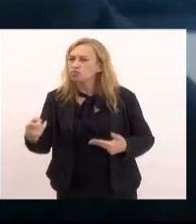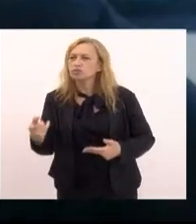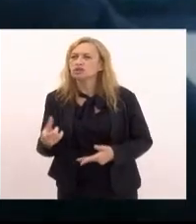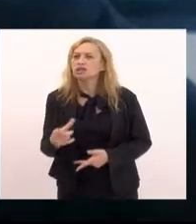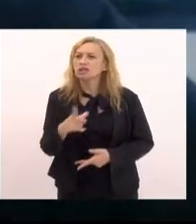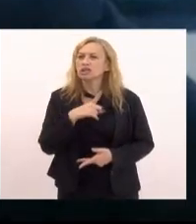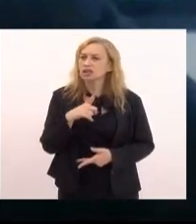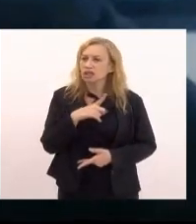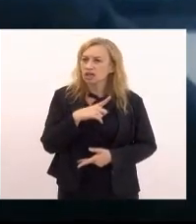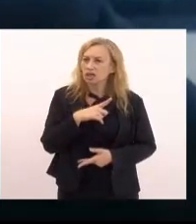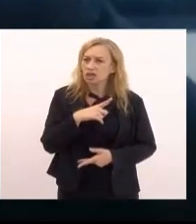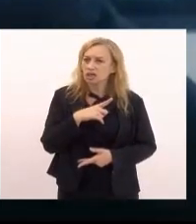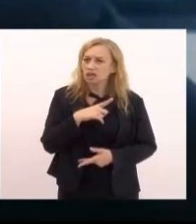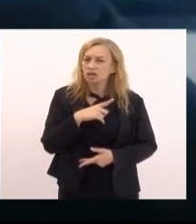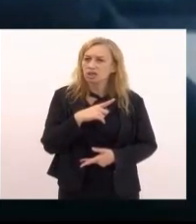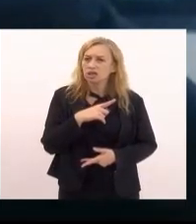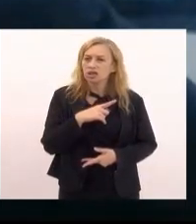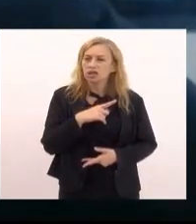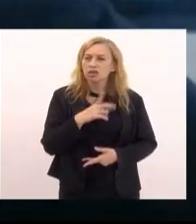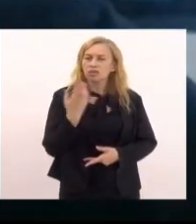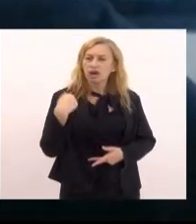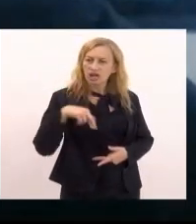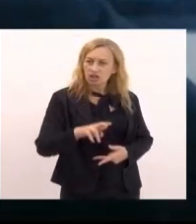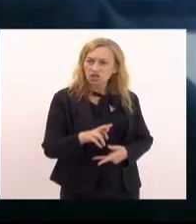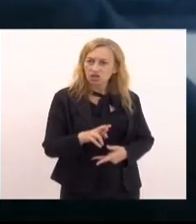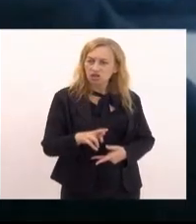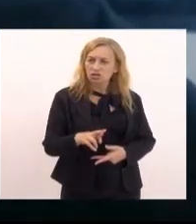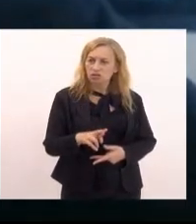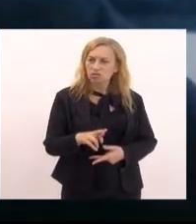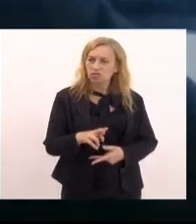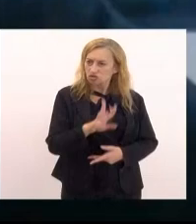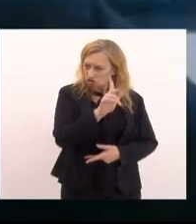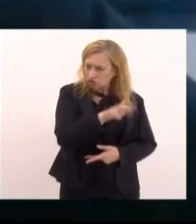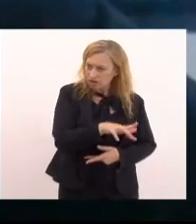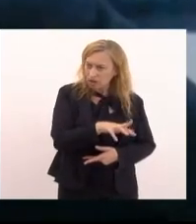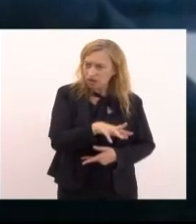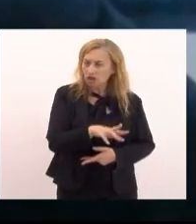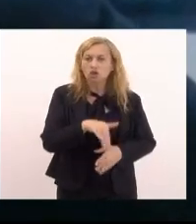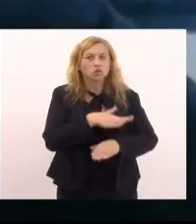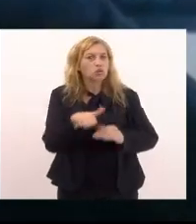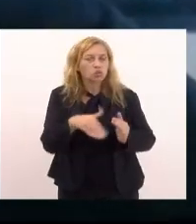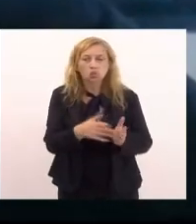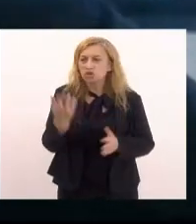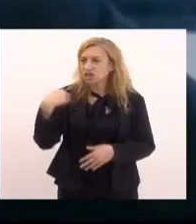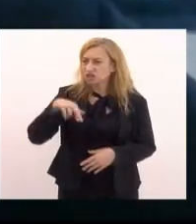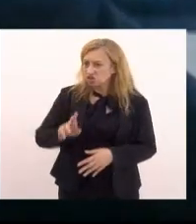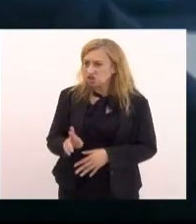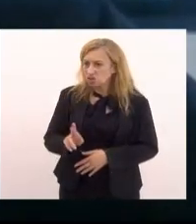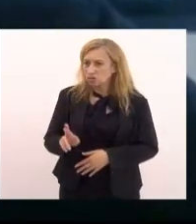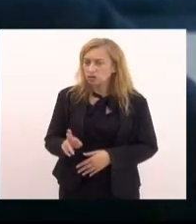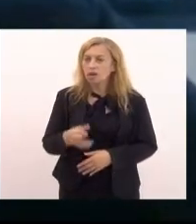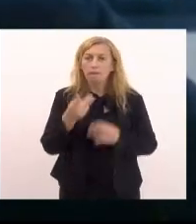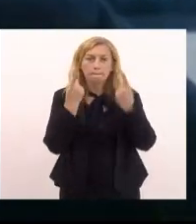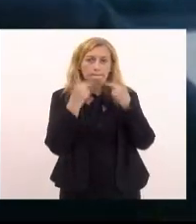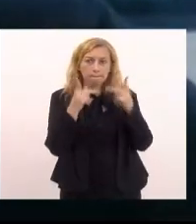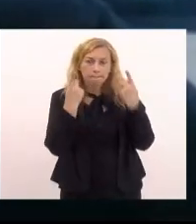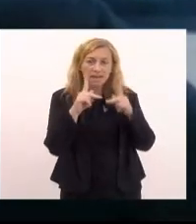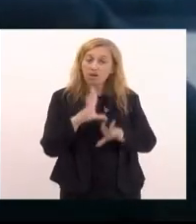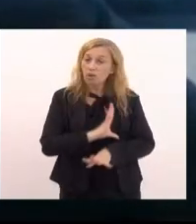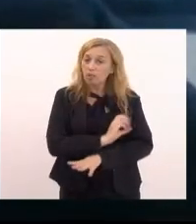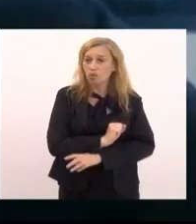um componente religioso, um componente espiritual. Todas as religiões pregam o